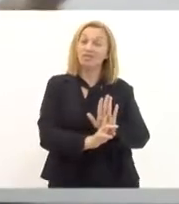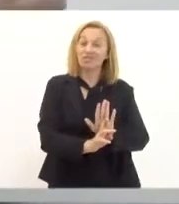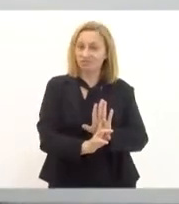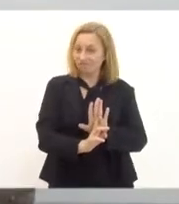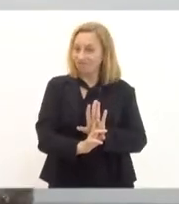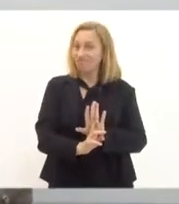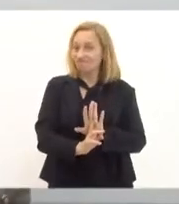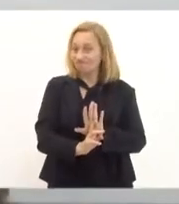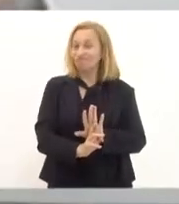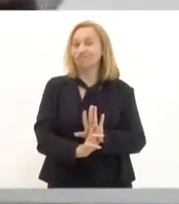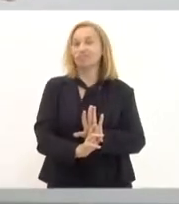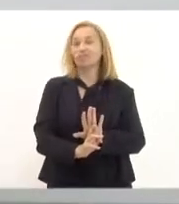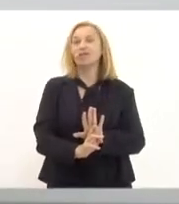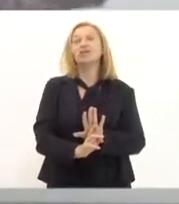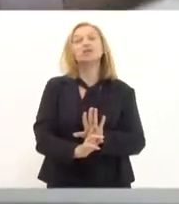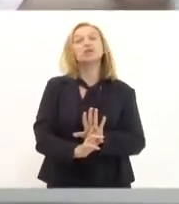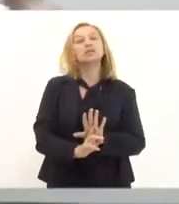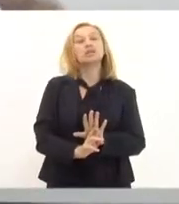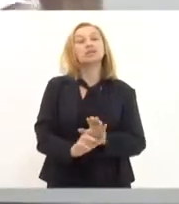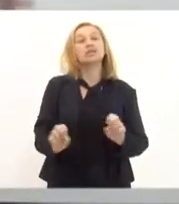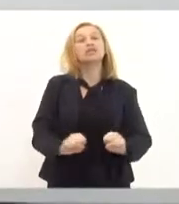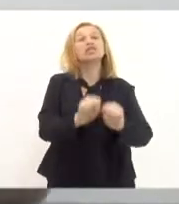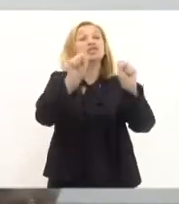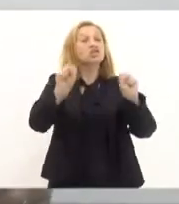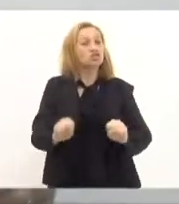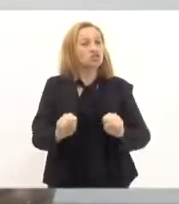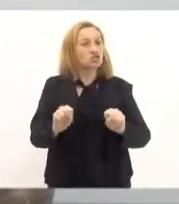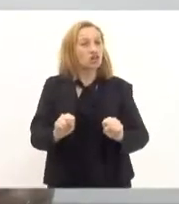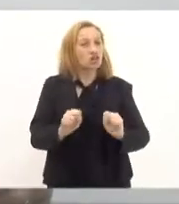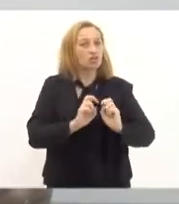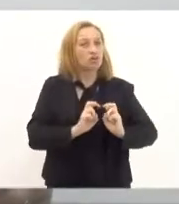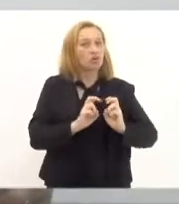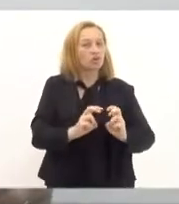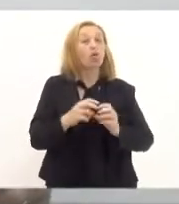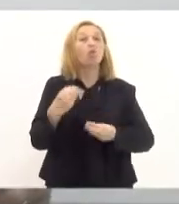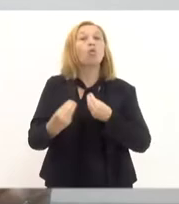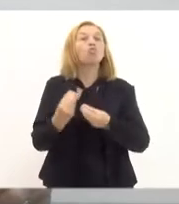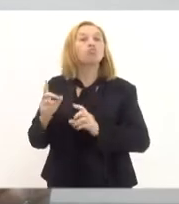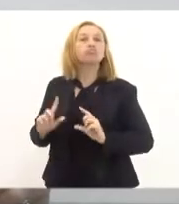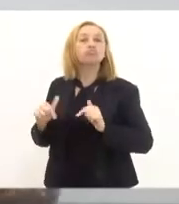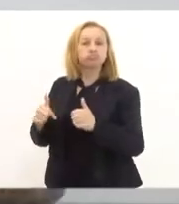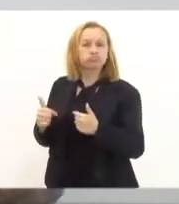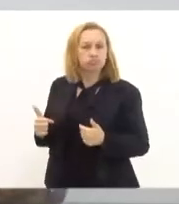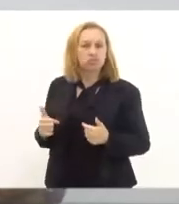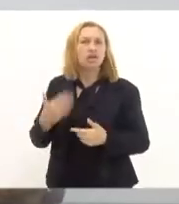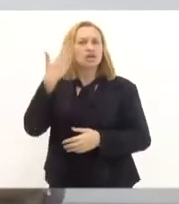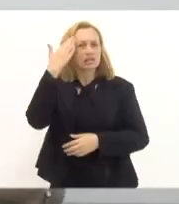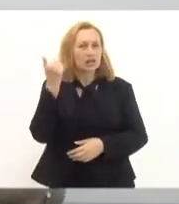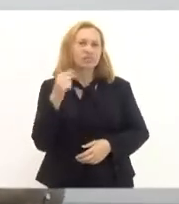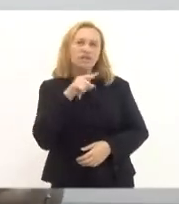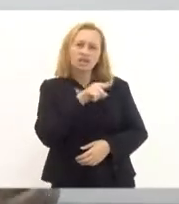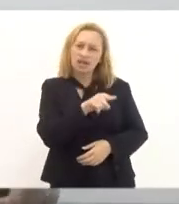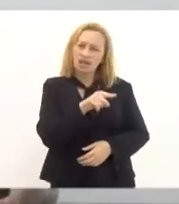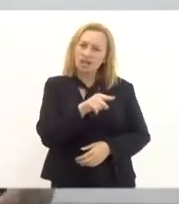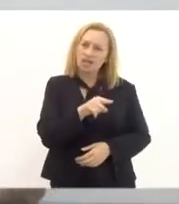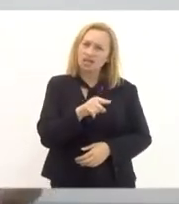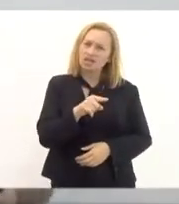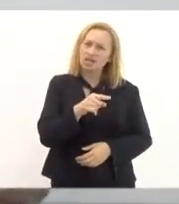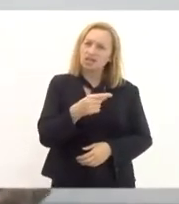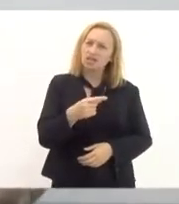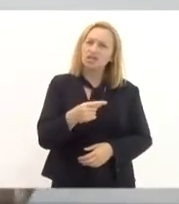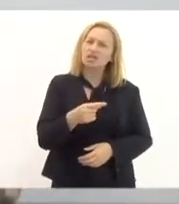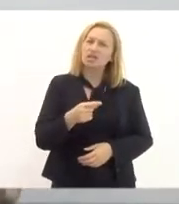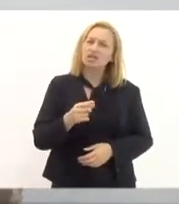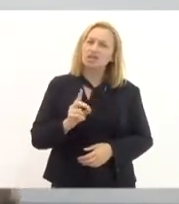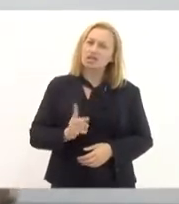na nesse sistema Ferroviário como é que funciona a gente sabe que eles são atuantes e o seu